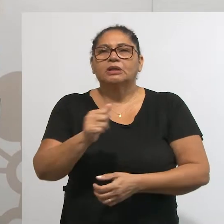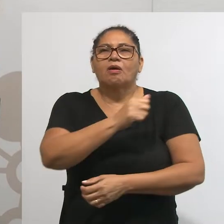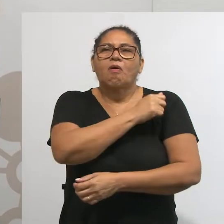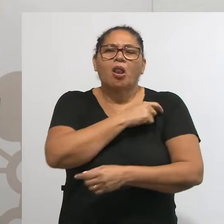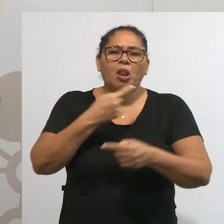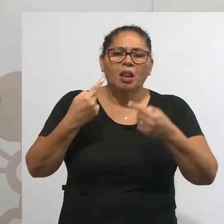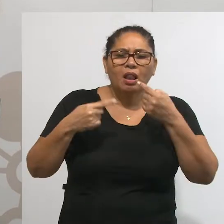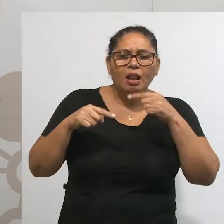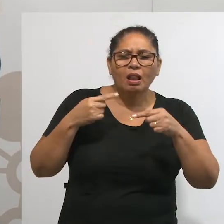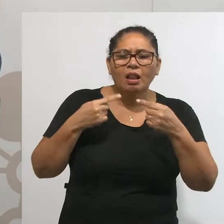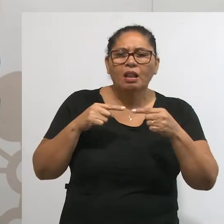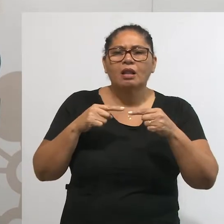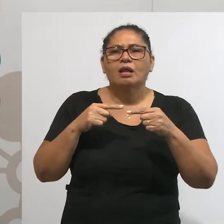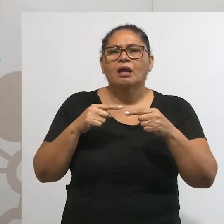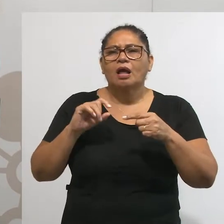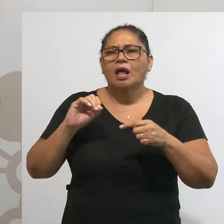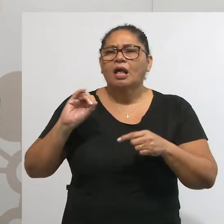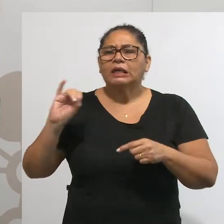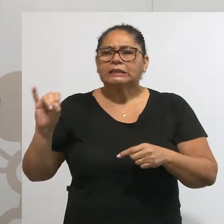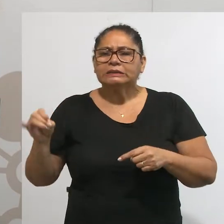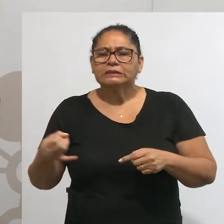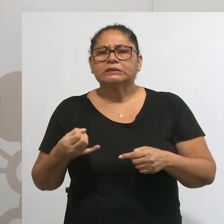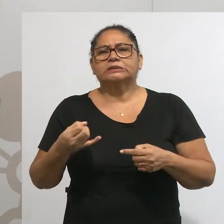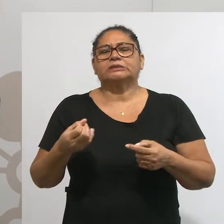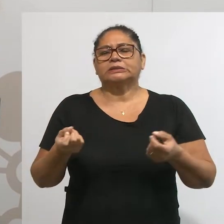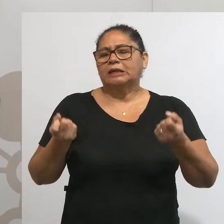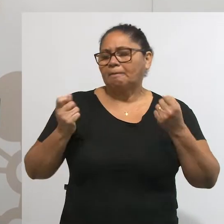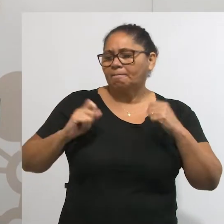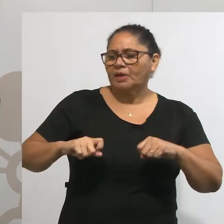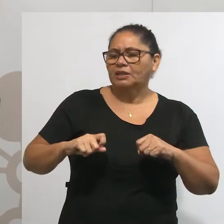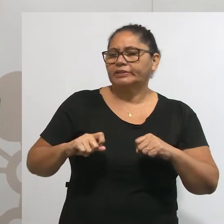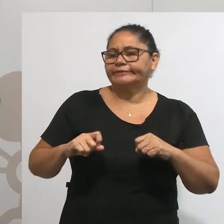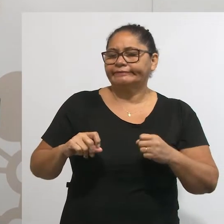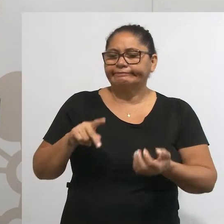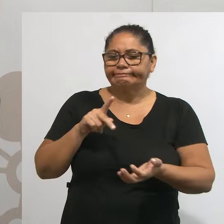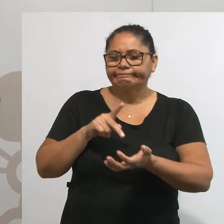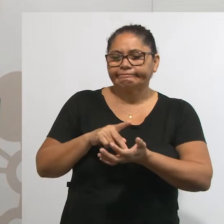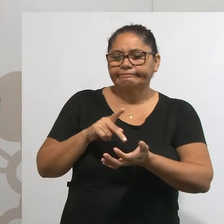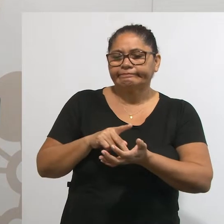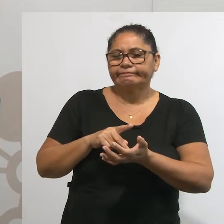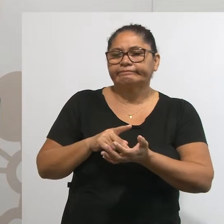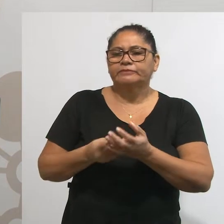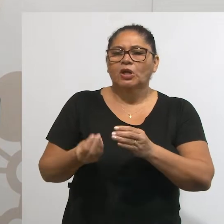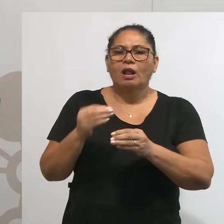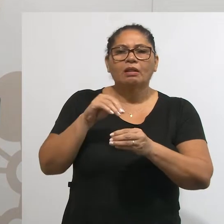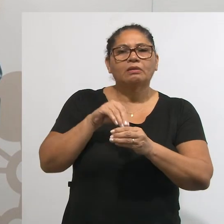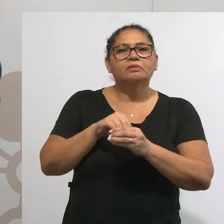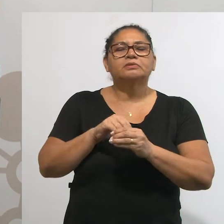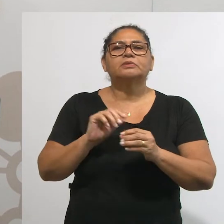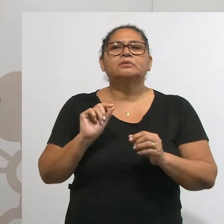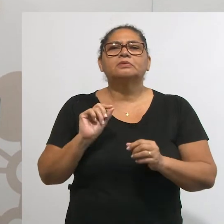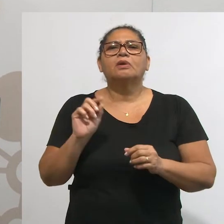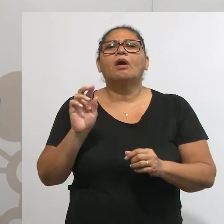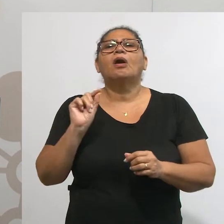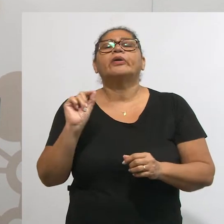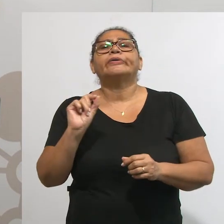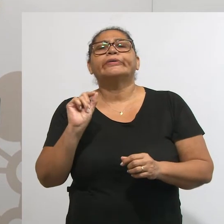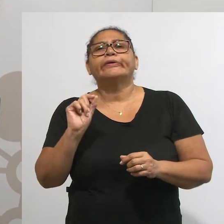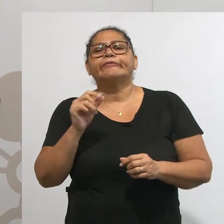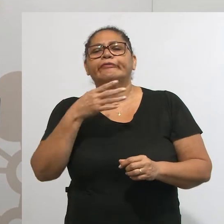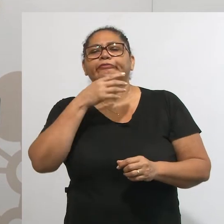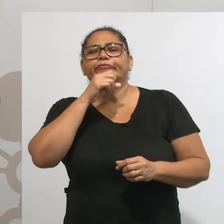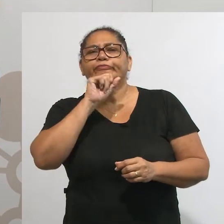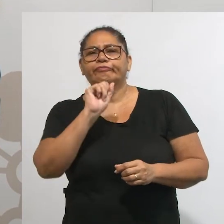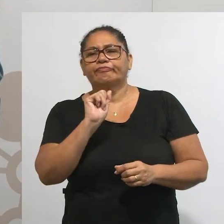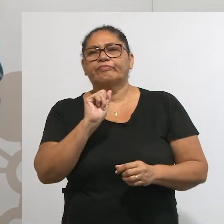aluno crítico, de um aluno capaz de transformar a realidade na qual ele está inserido. Então, quem foi o